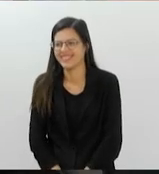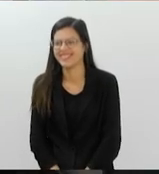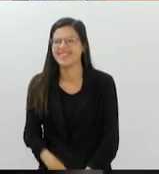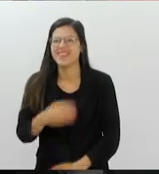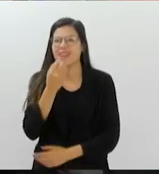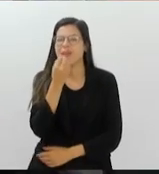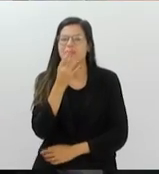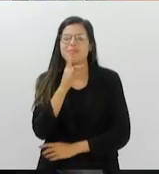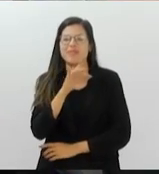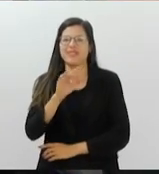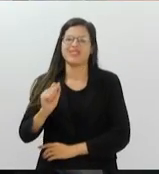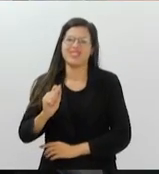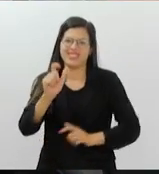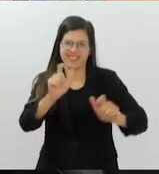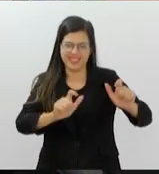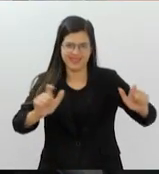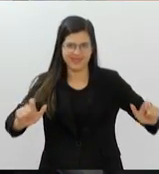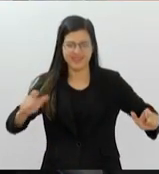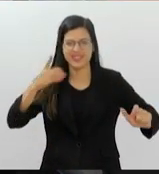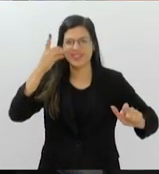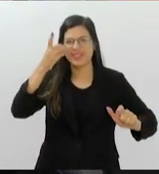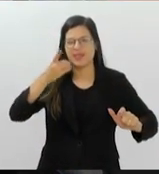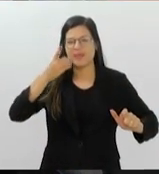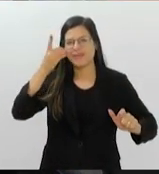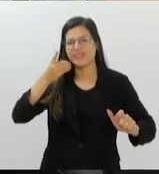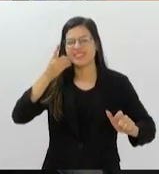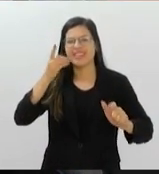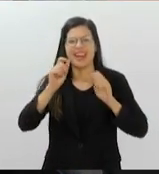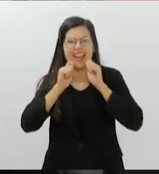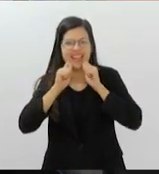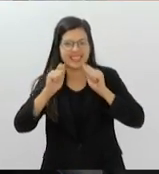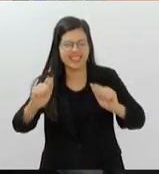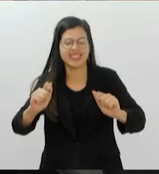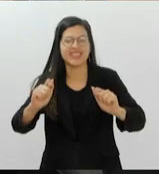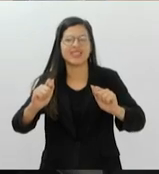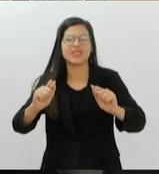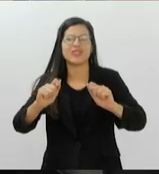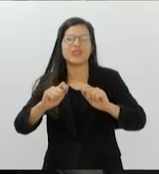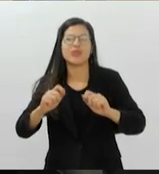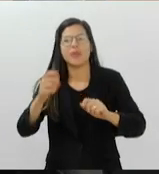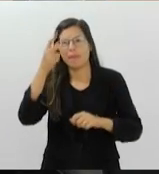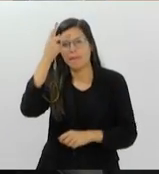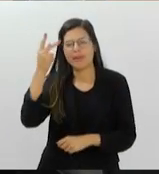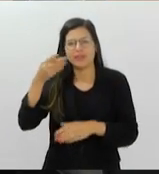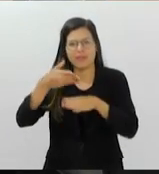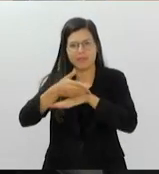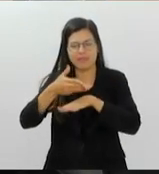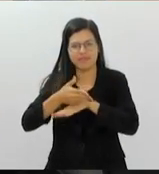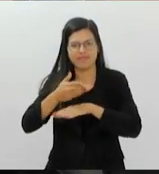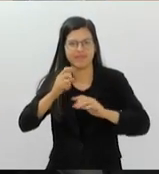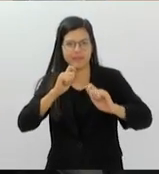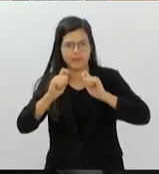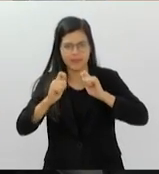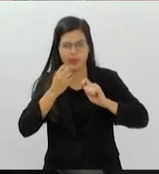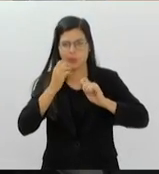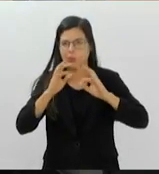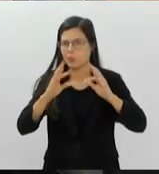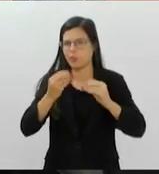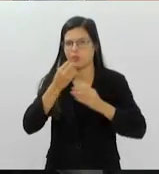Bom dia, senhoras e senhores deputados, assessores, servidores, público presente, imprensa, sejam todos